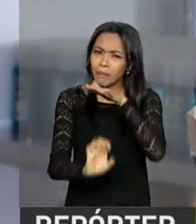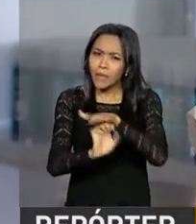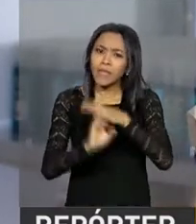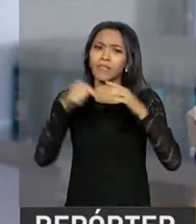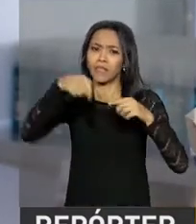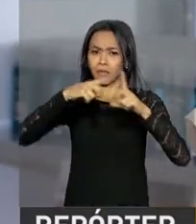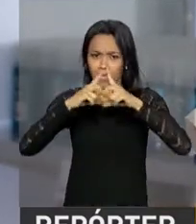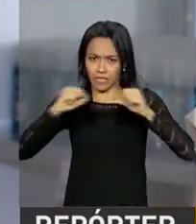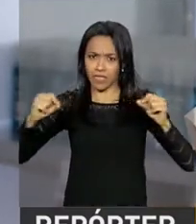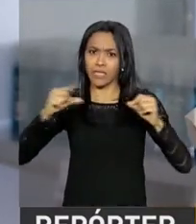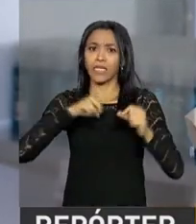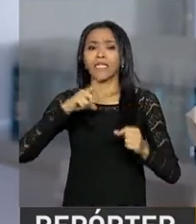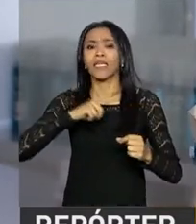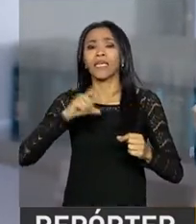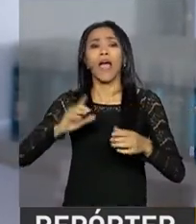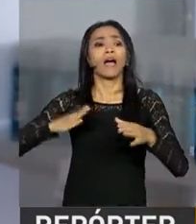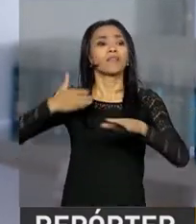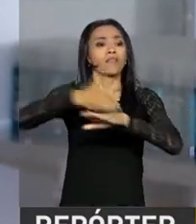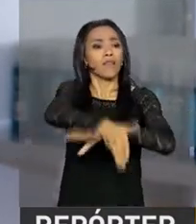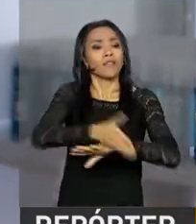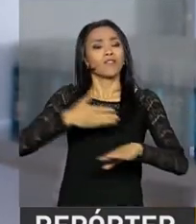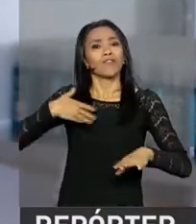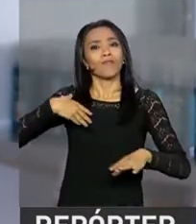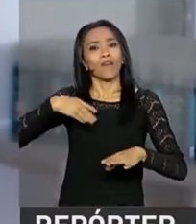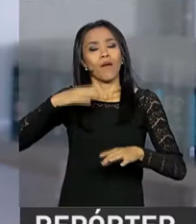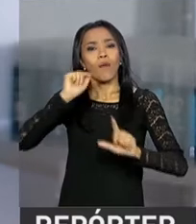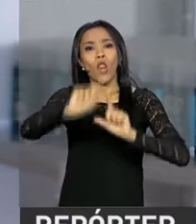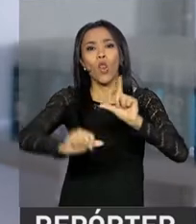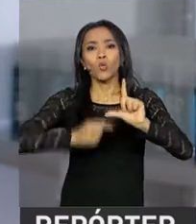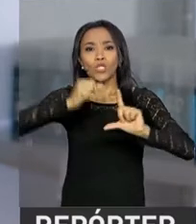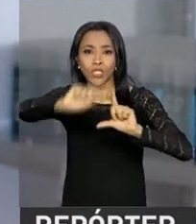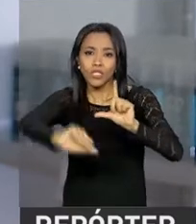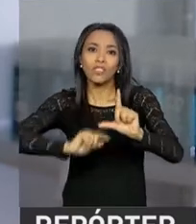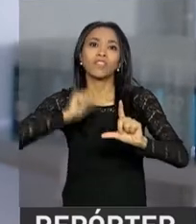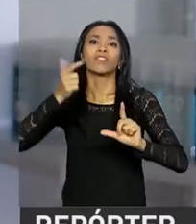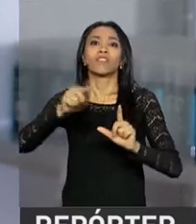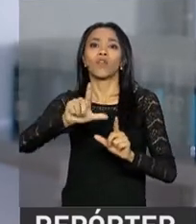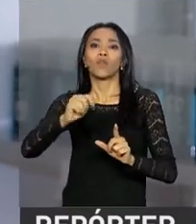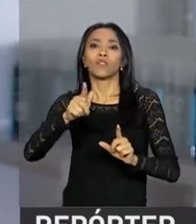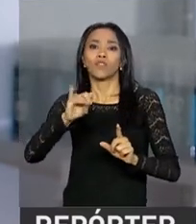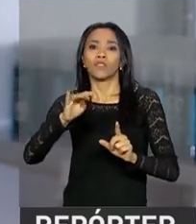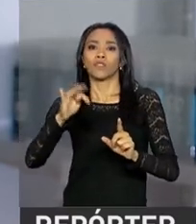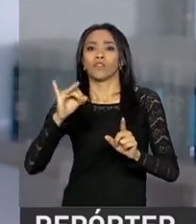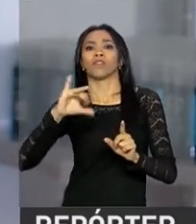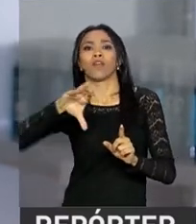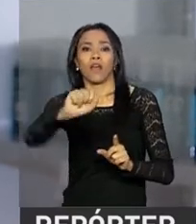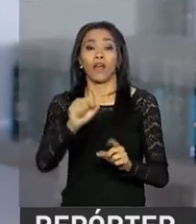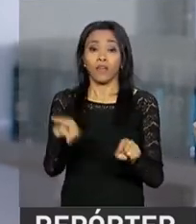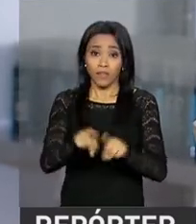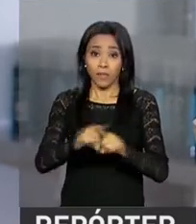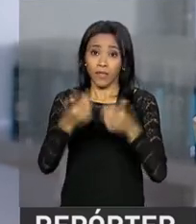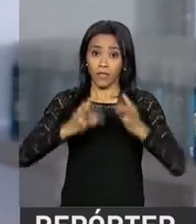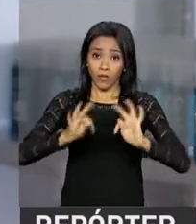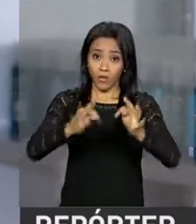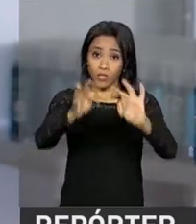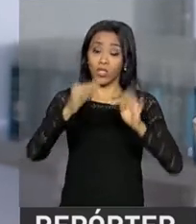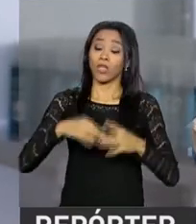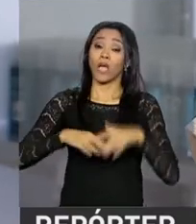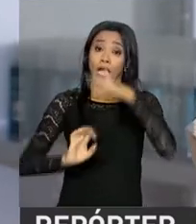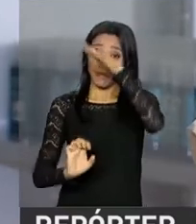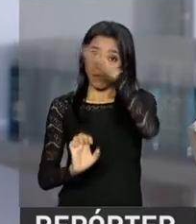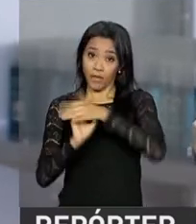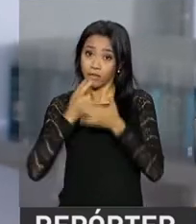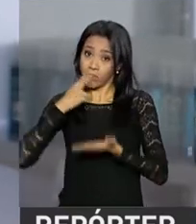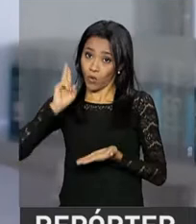Distrito Federal, tenham acesso a uma solução logística mais barata e de alta tecnologia, os Correios oferecem o serviço